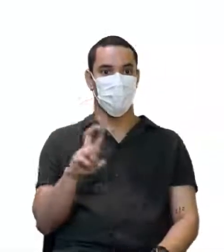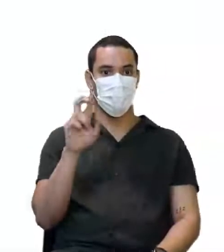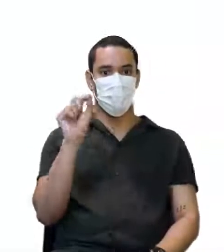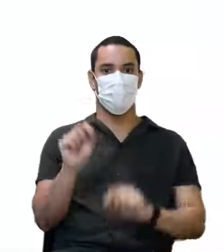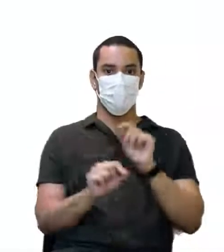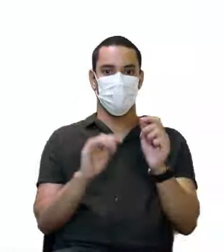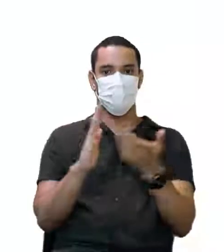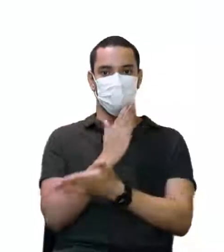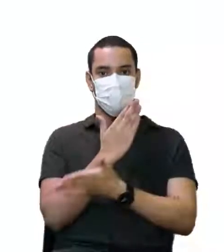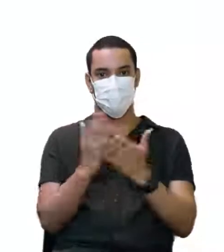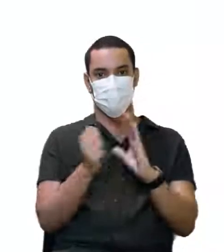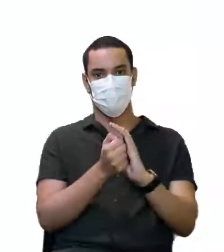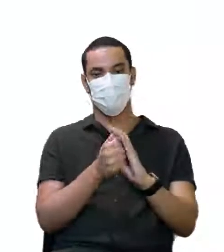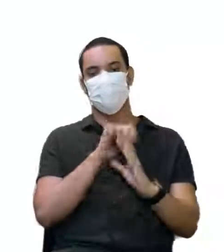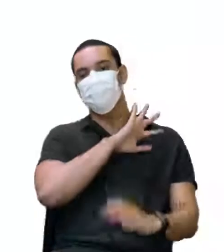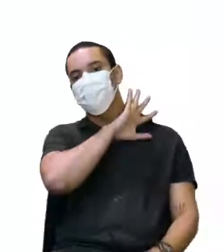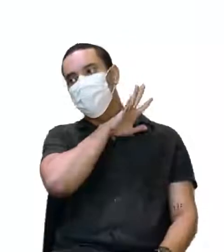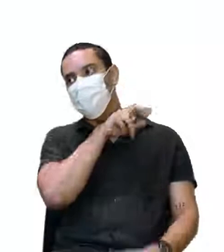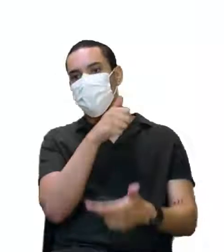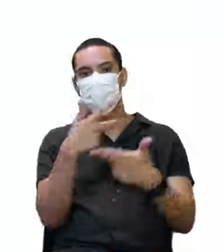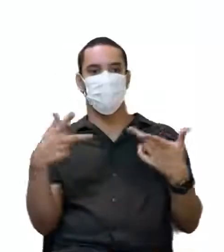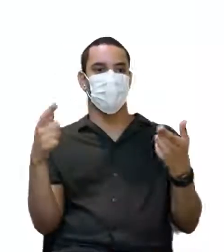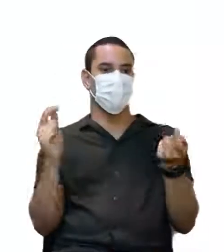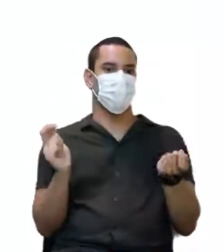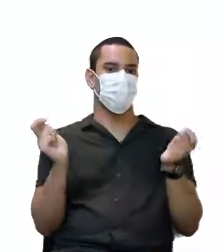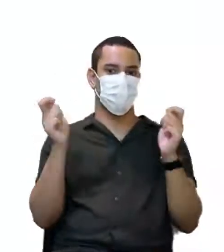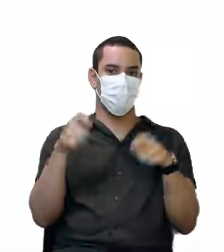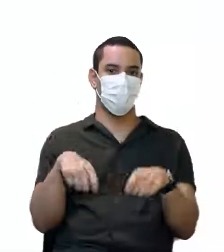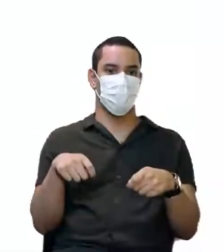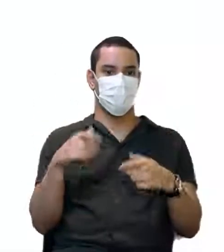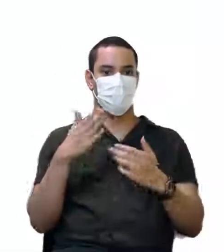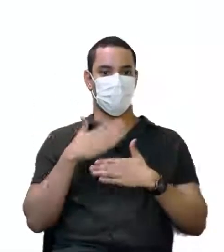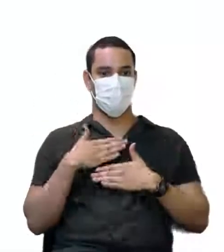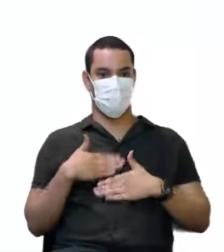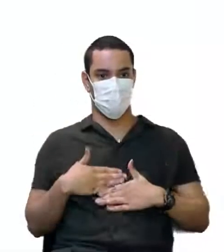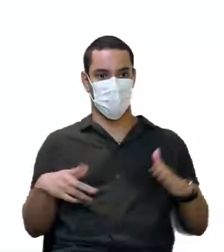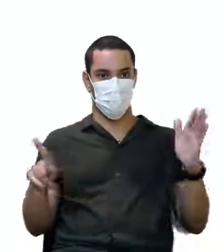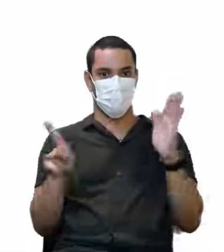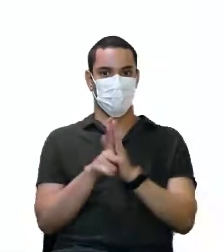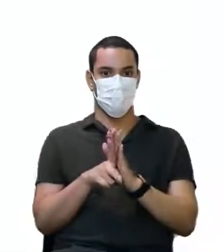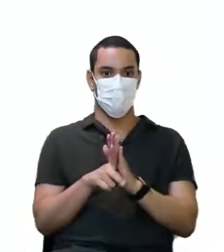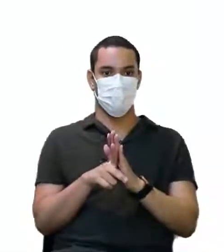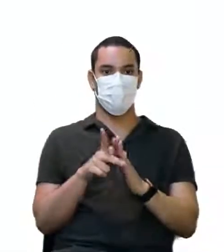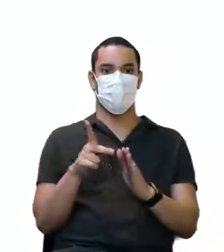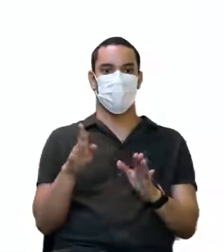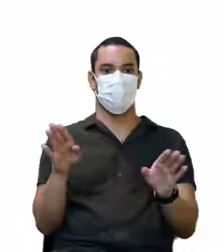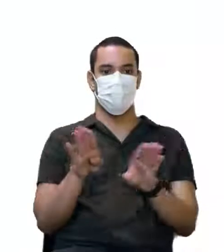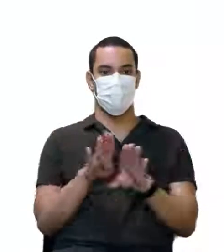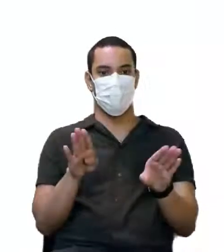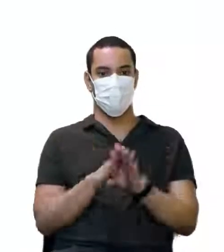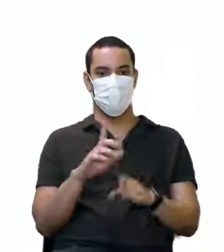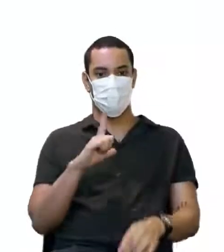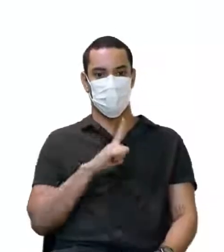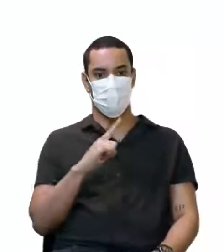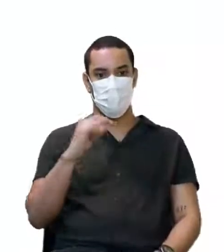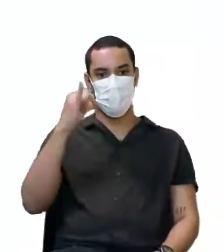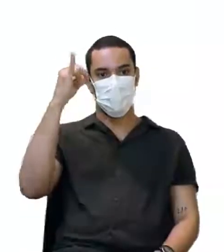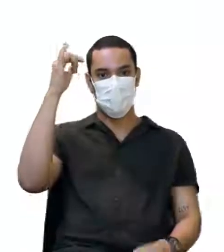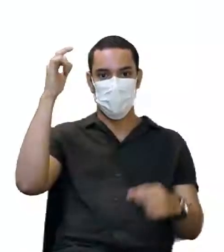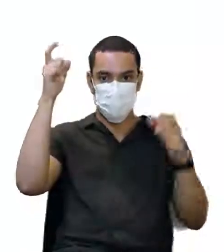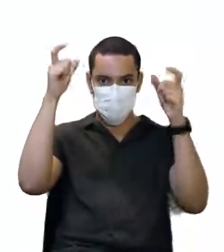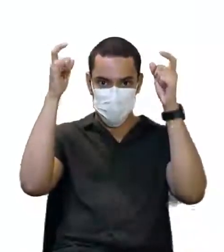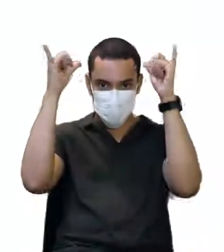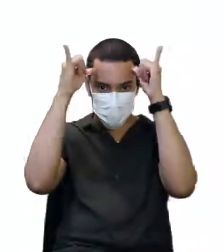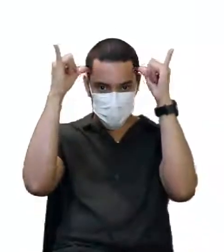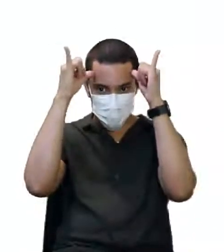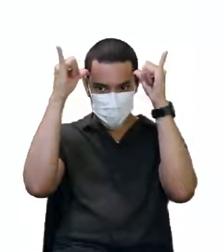observavam alguns animais que possuíam estruturas proeminentes, os chifres, né? Então, e aí